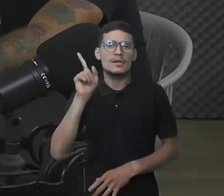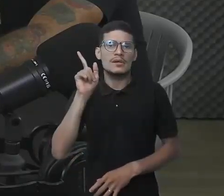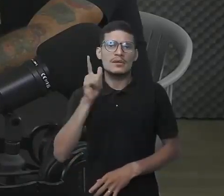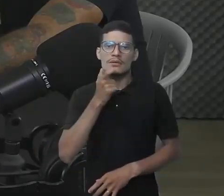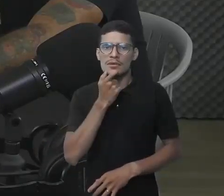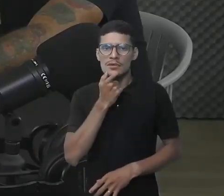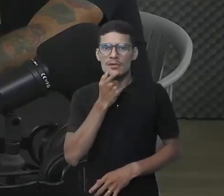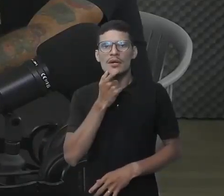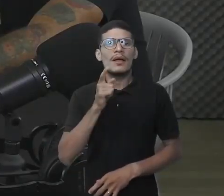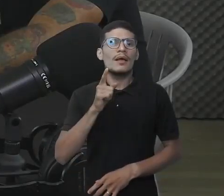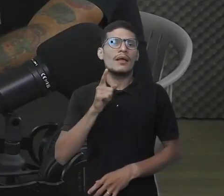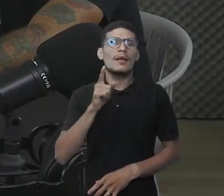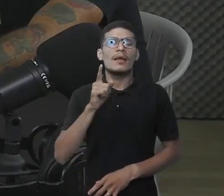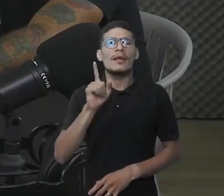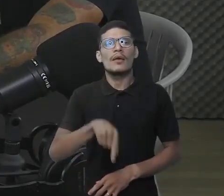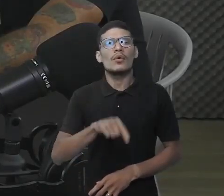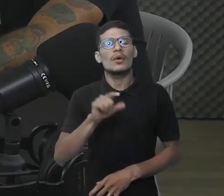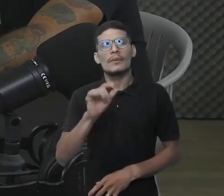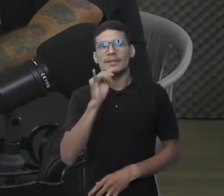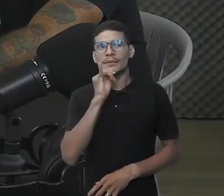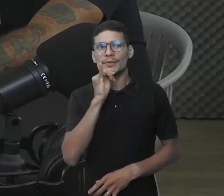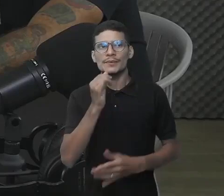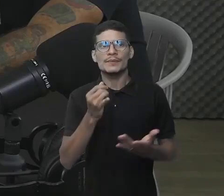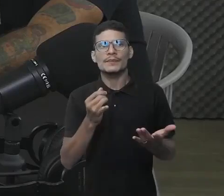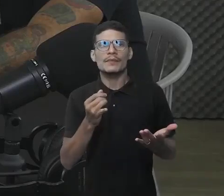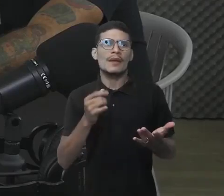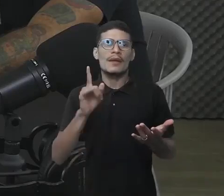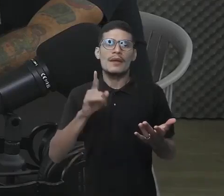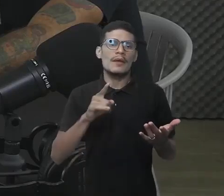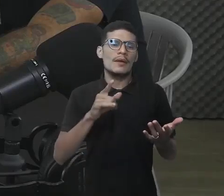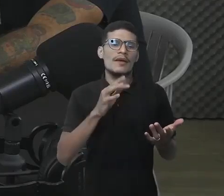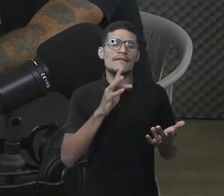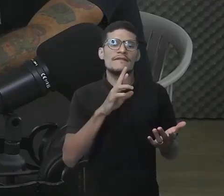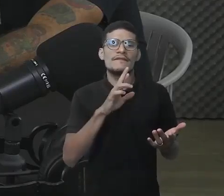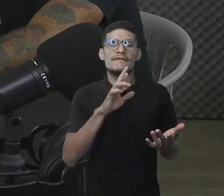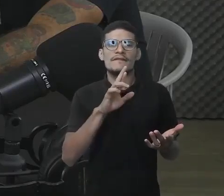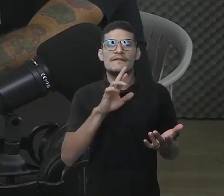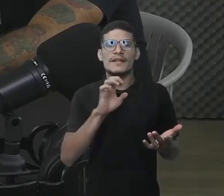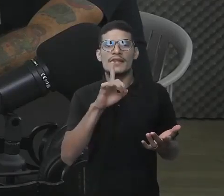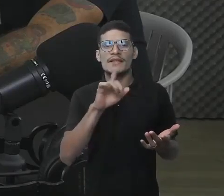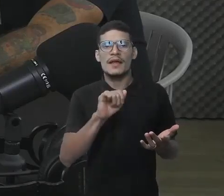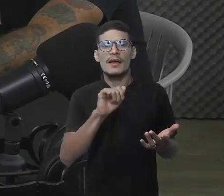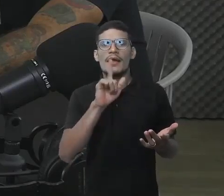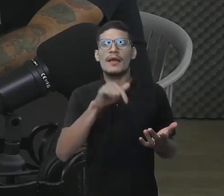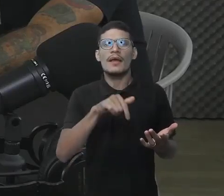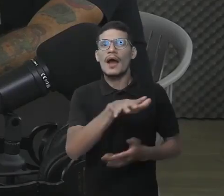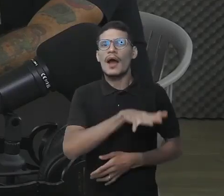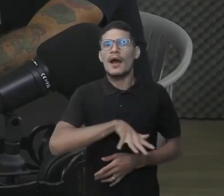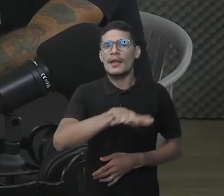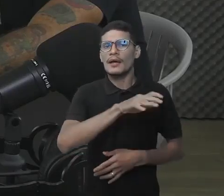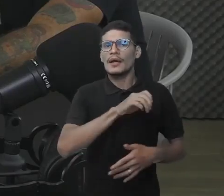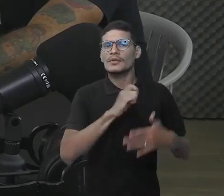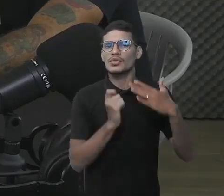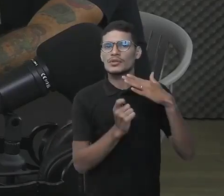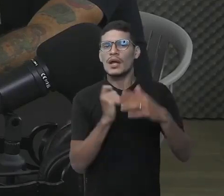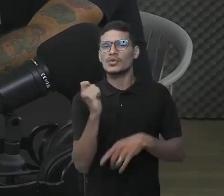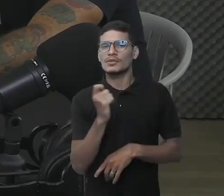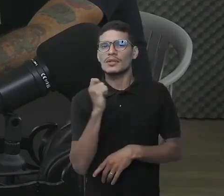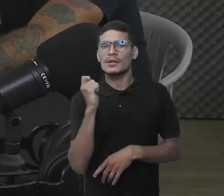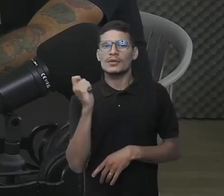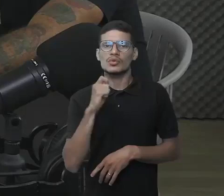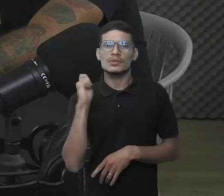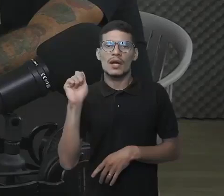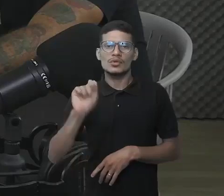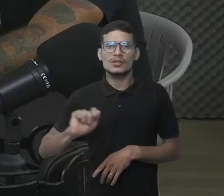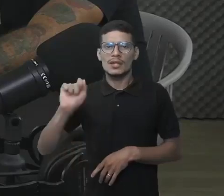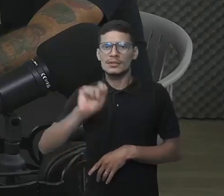Fund, que é uma organização internacional que tem uma preocupação no tema do tráfico, escravidão moderna e